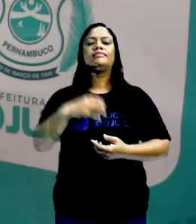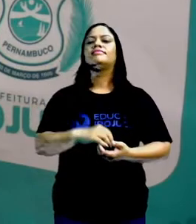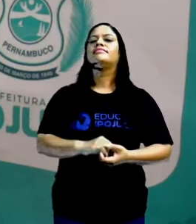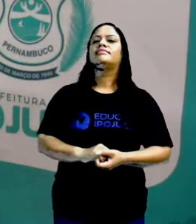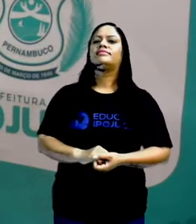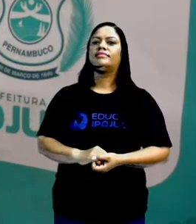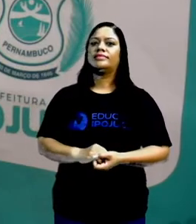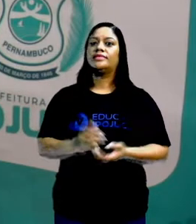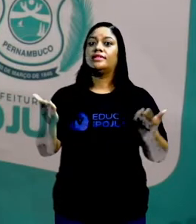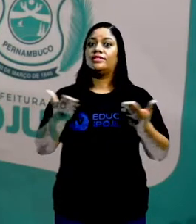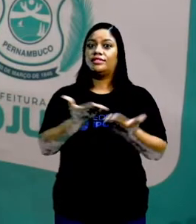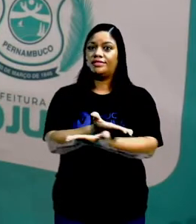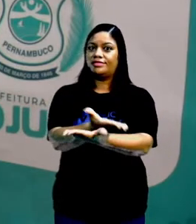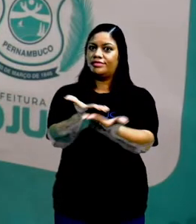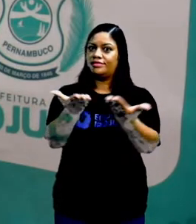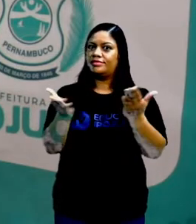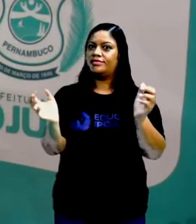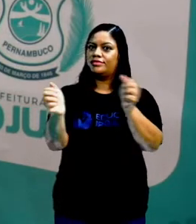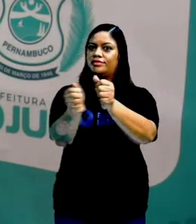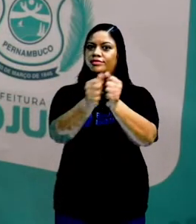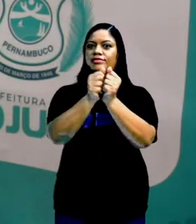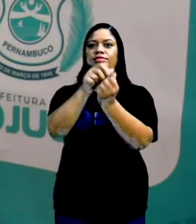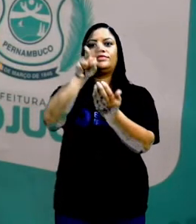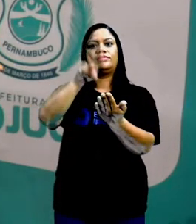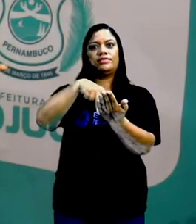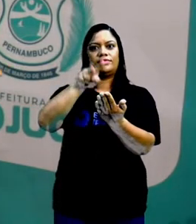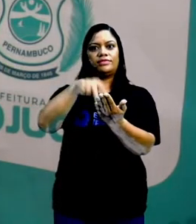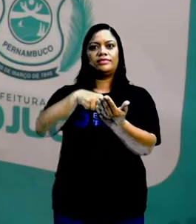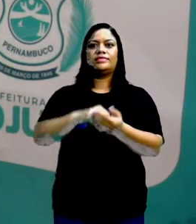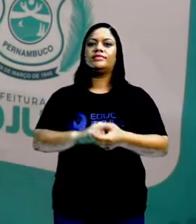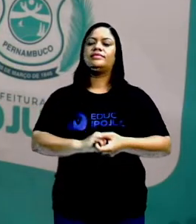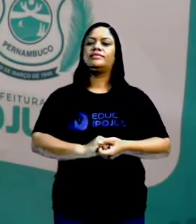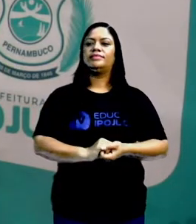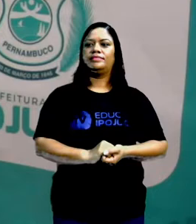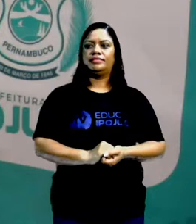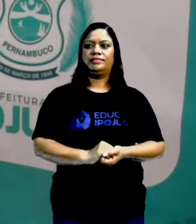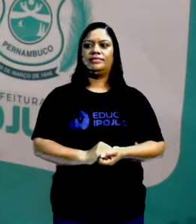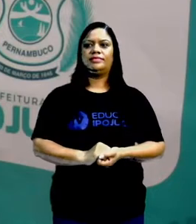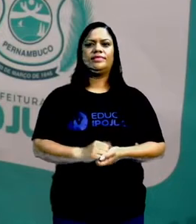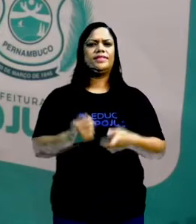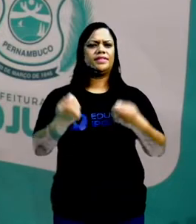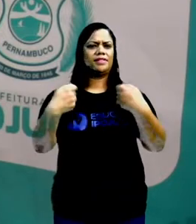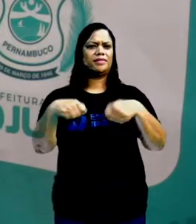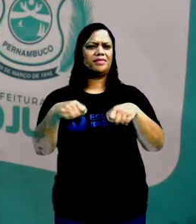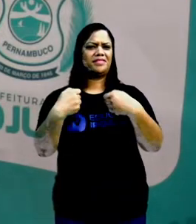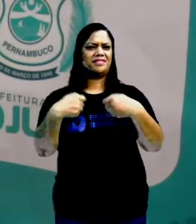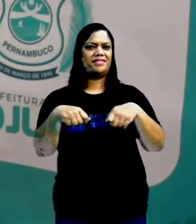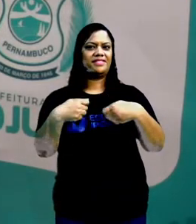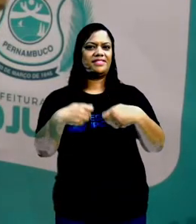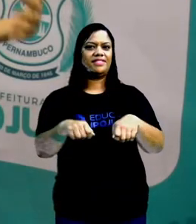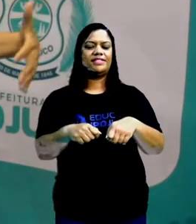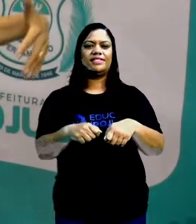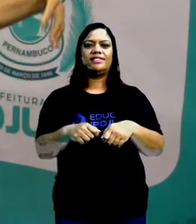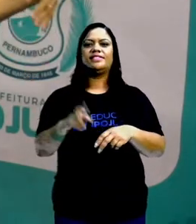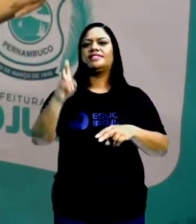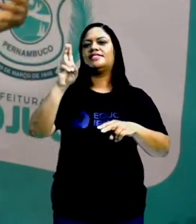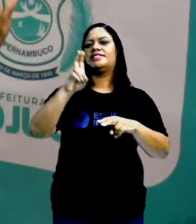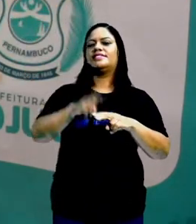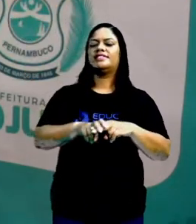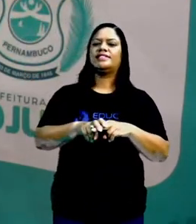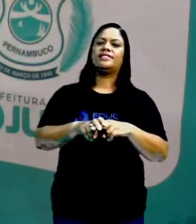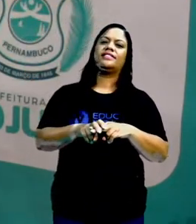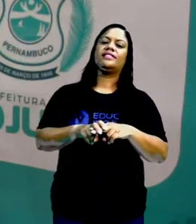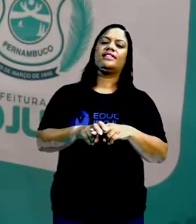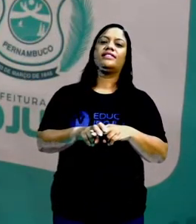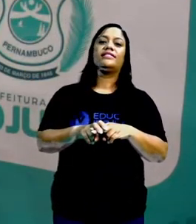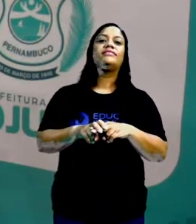eu convido vocês para essa leitura, mas de forma dinâmica, ou seja, vocês precisam sentar, ficar bem